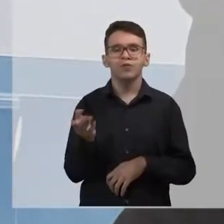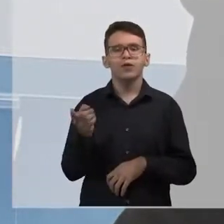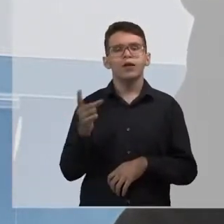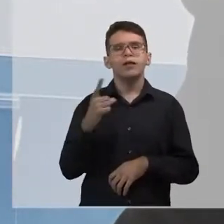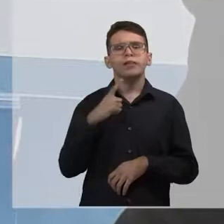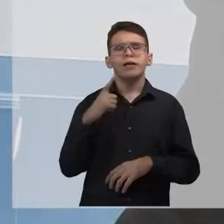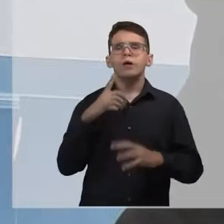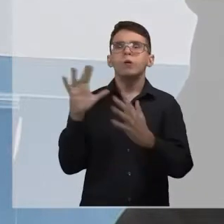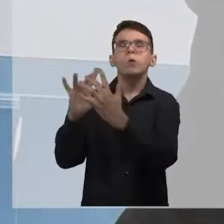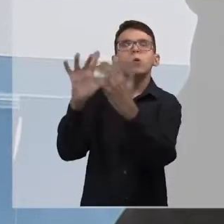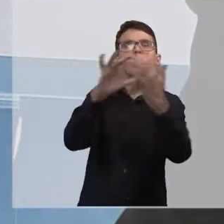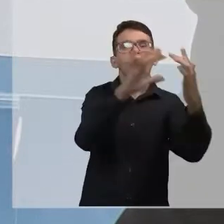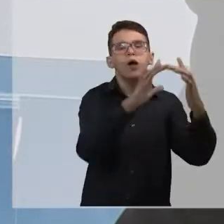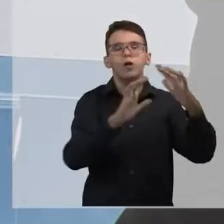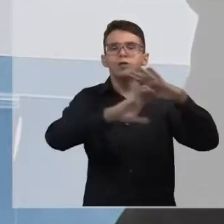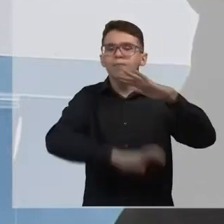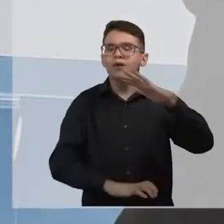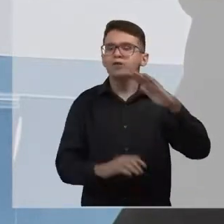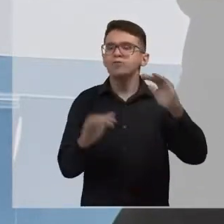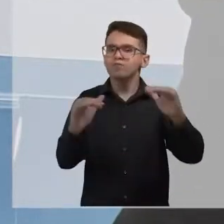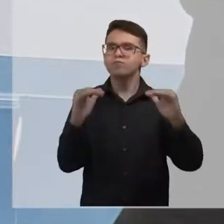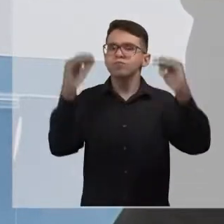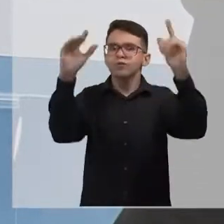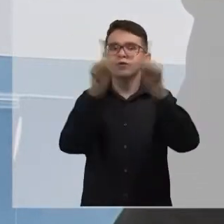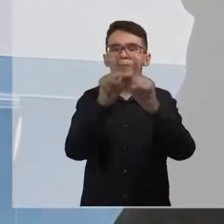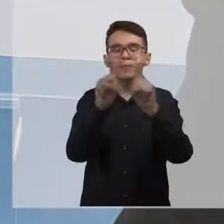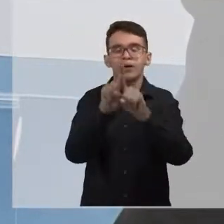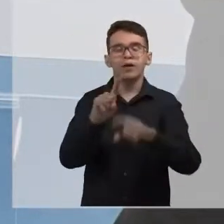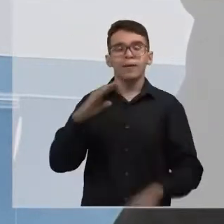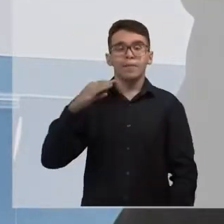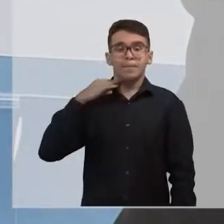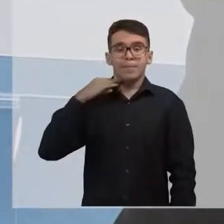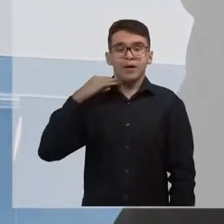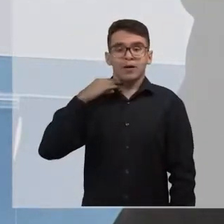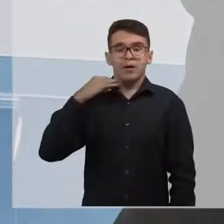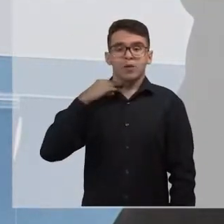grandes empresários e banqueiros, Luiz.